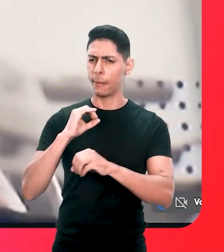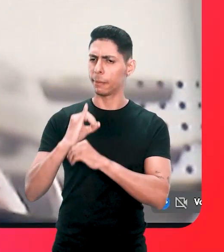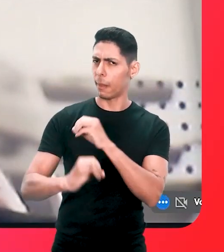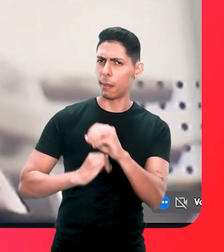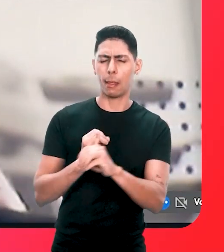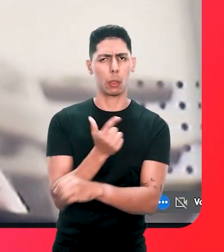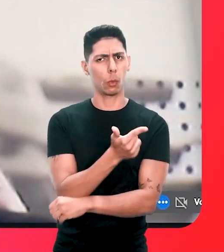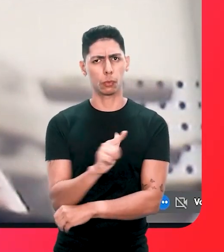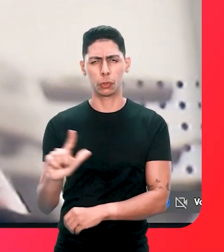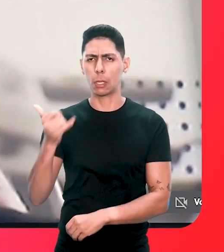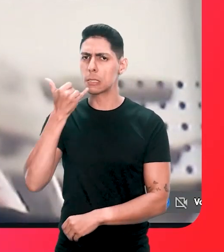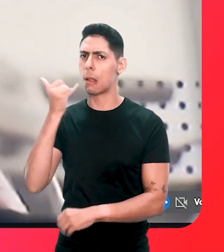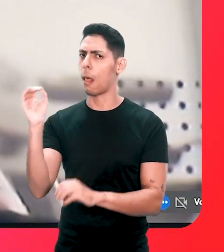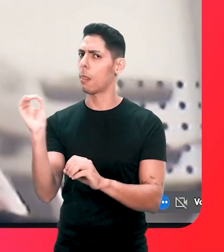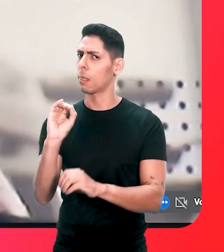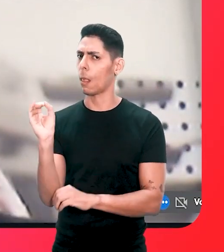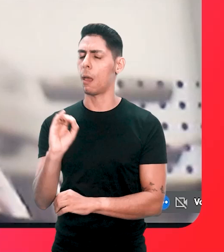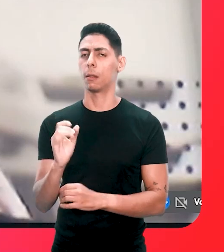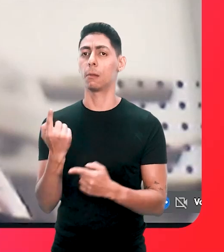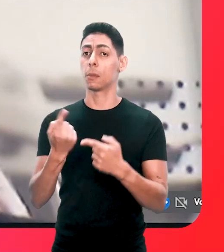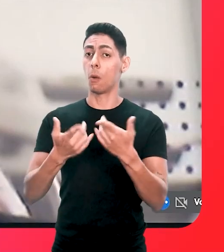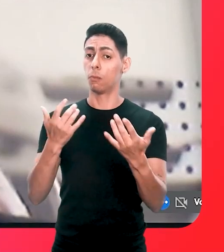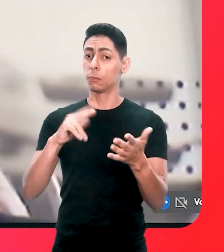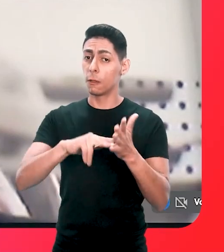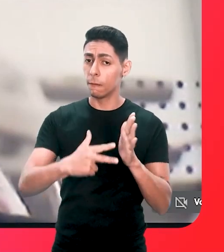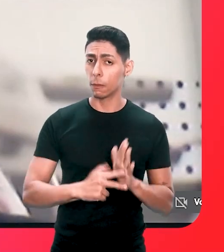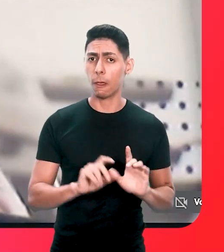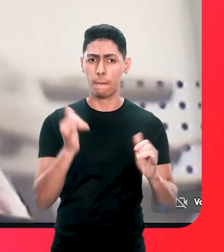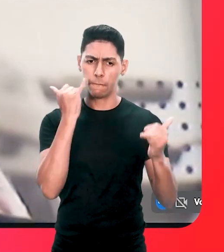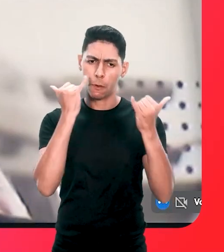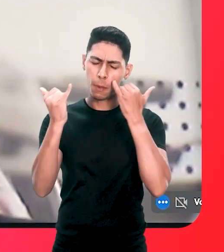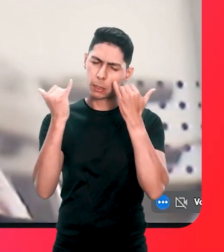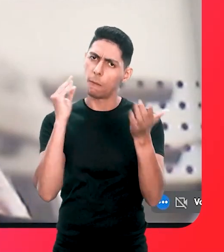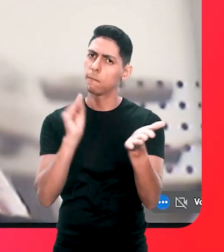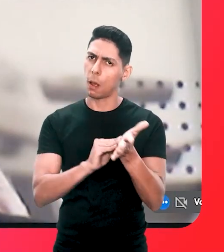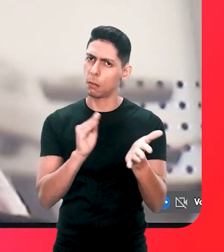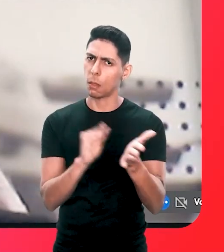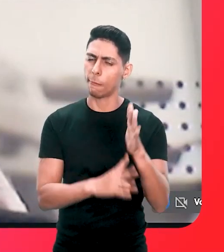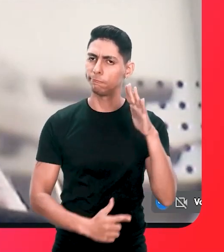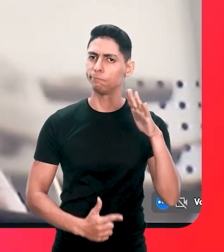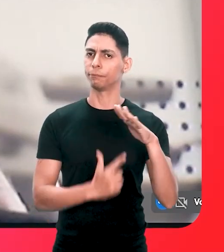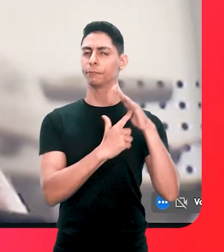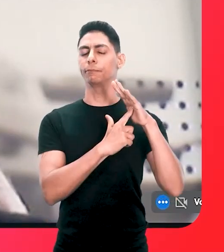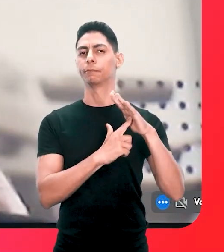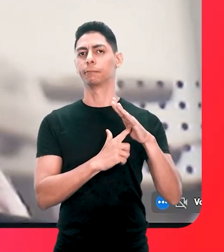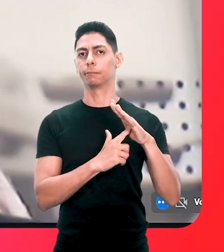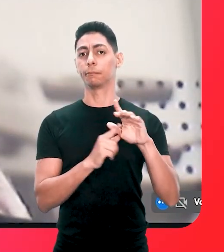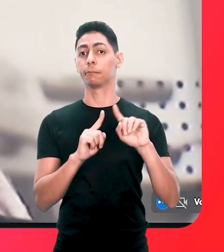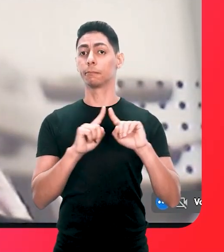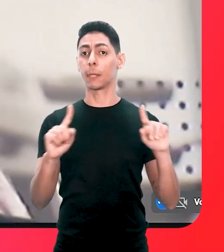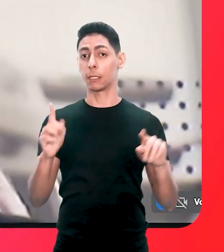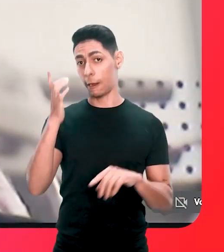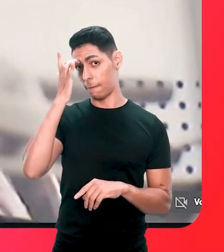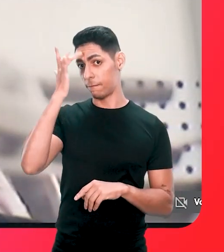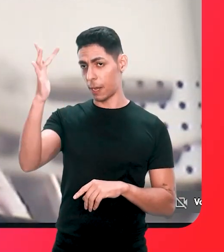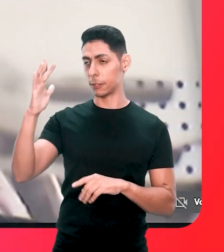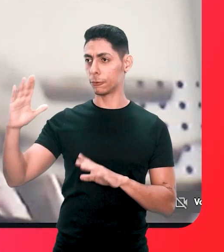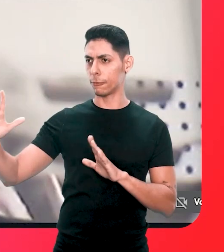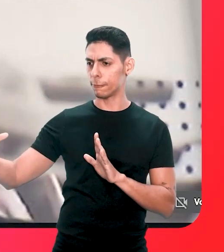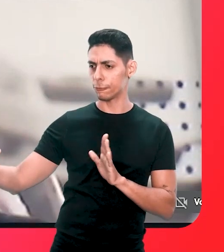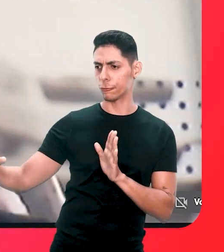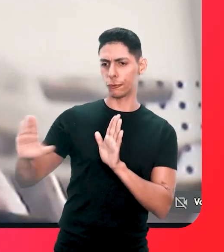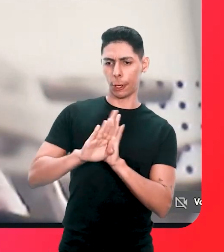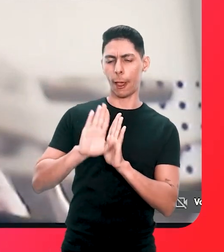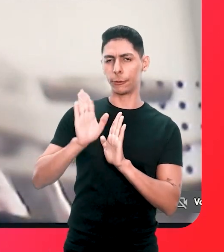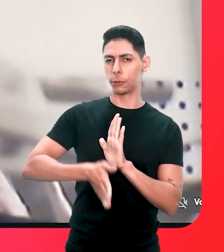aquilo. Então, a informação era bem limitada, chegava e era muito fácil de chegar filtrada, né?